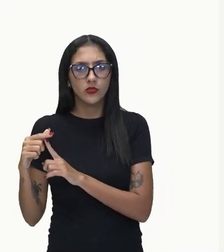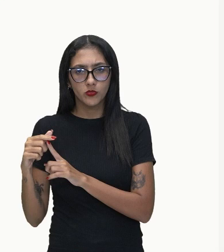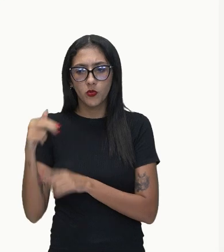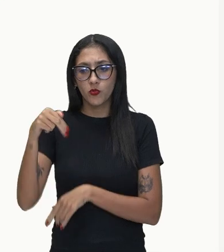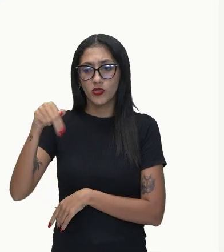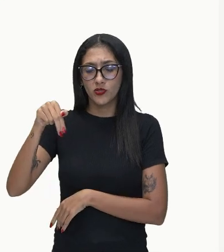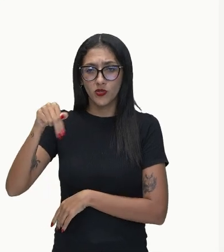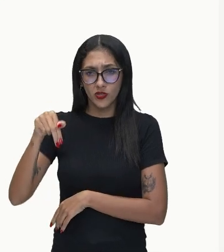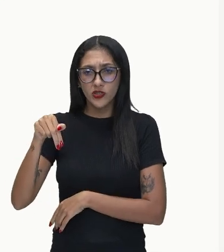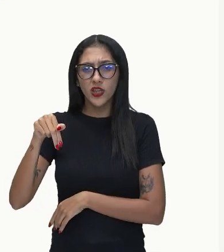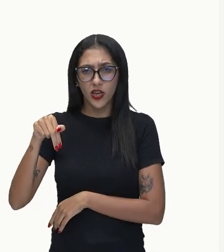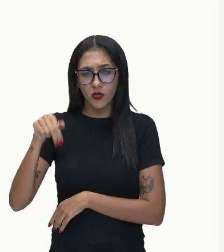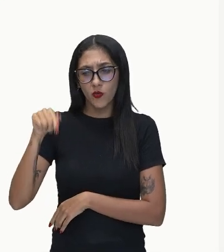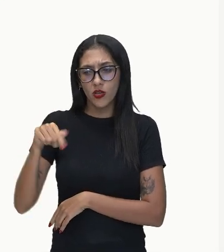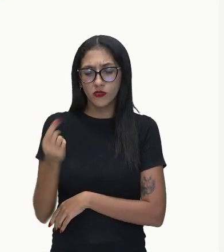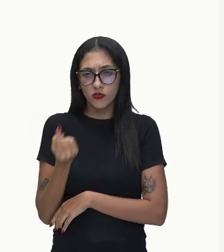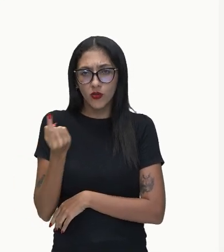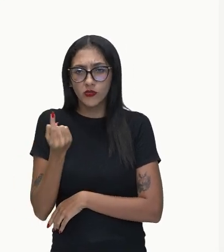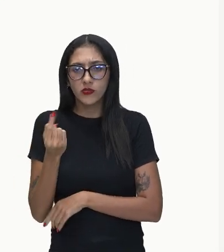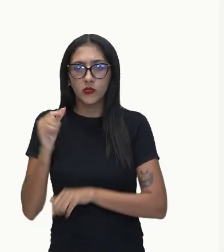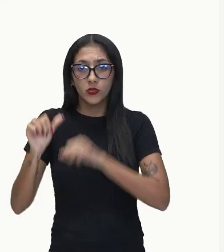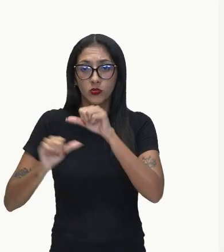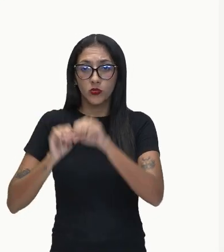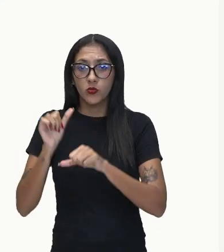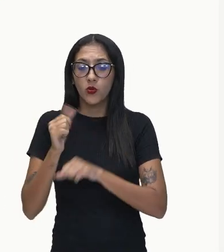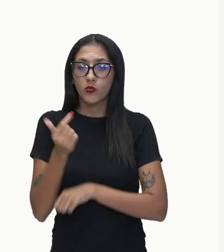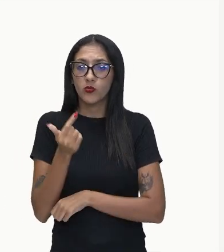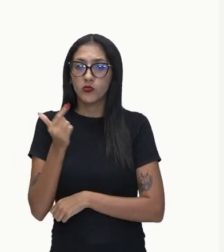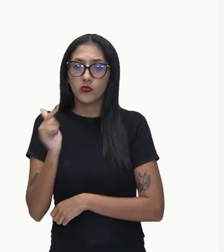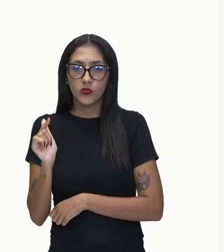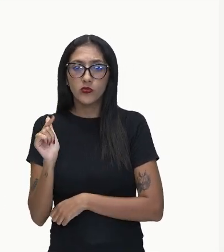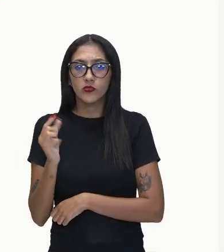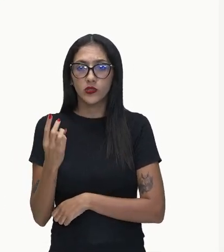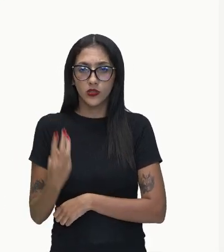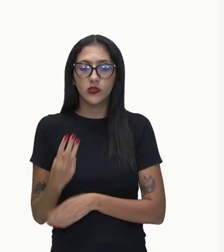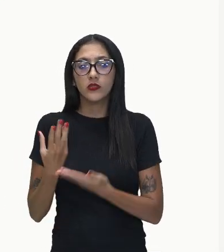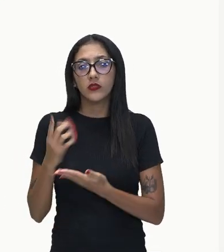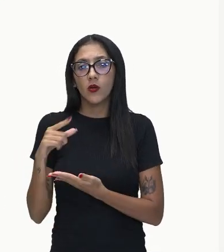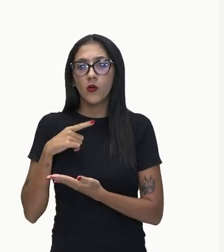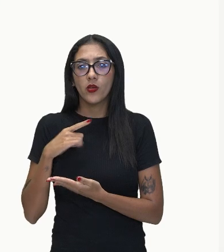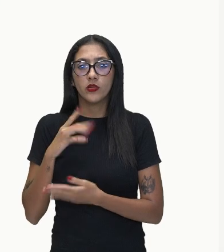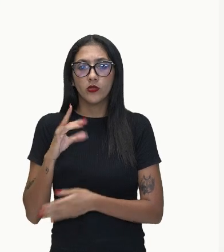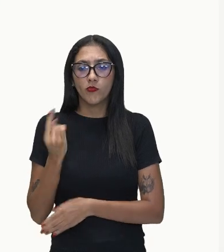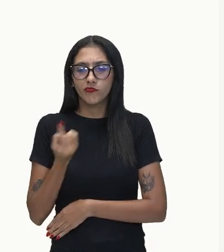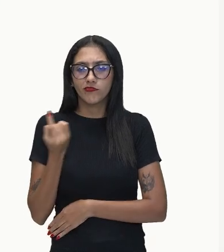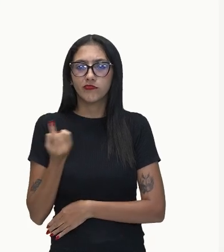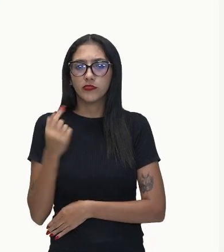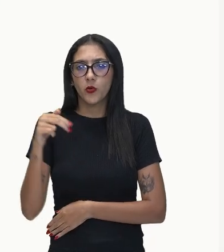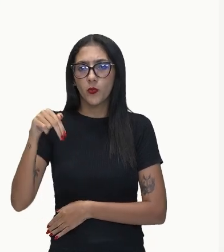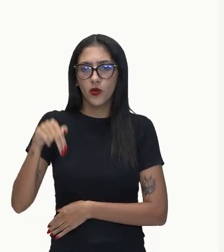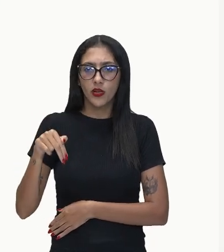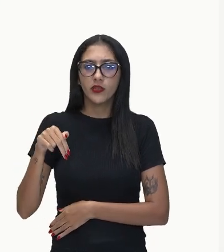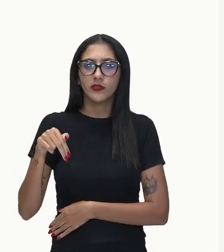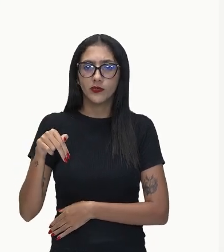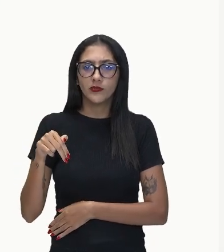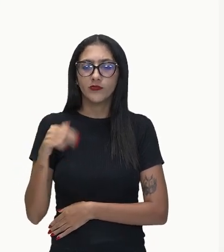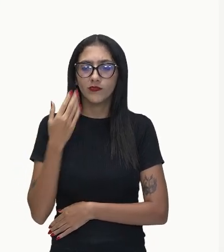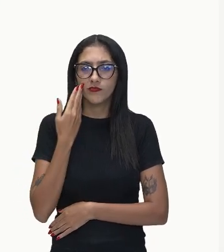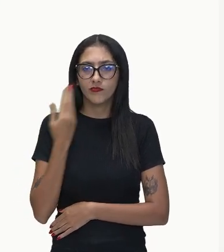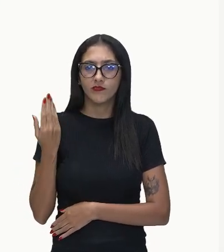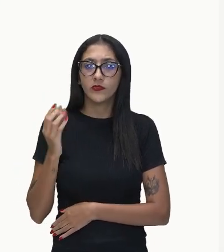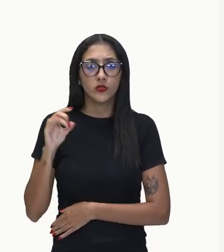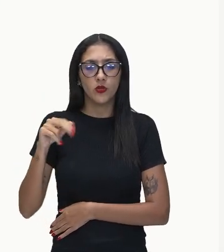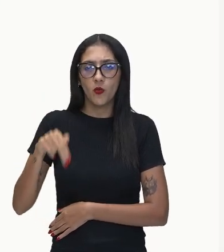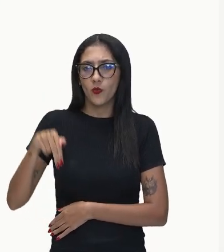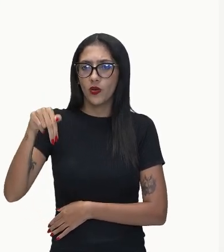substituição dos 3 hidrogênios, então vai ficar somente o nitrogênio aí no meio. Vou até apagar para não confundir vocês, porque ele já está